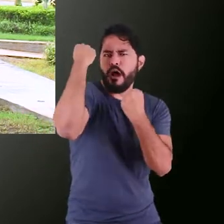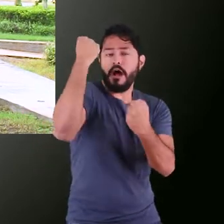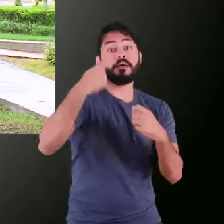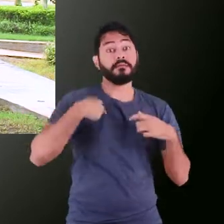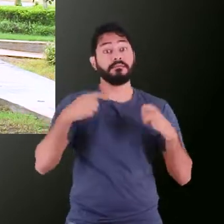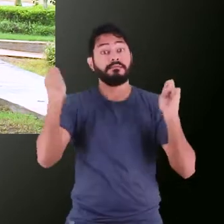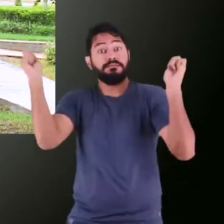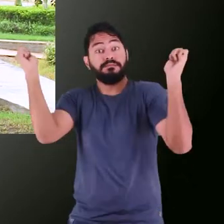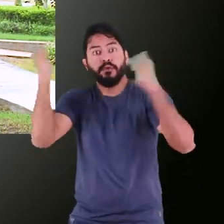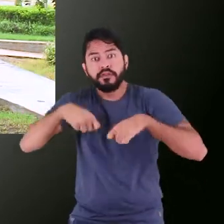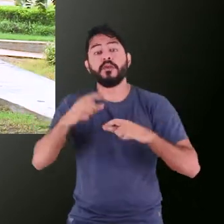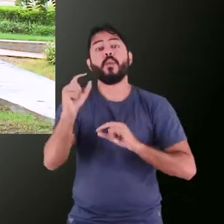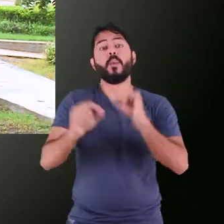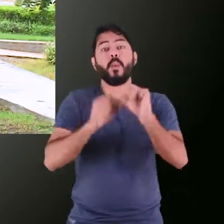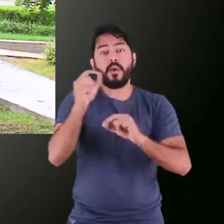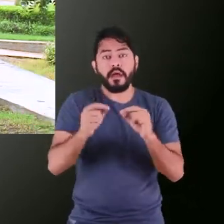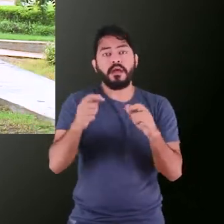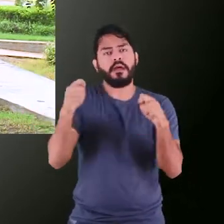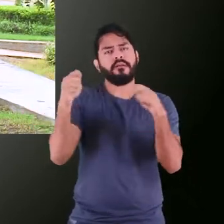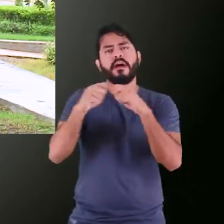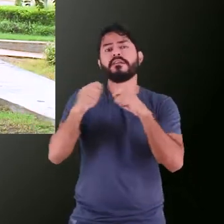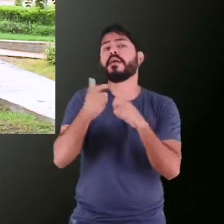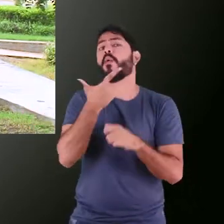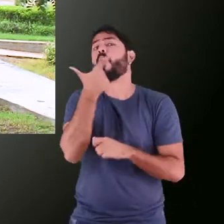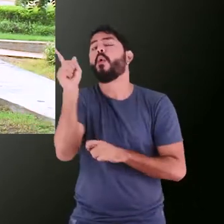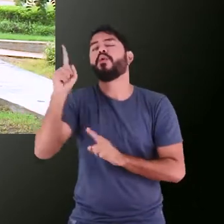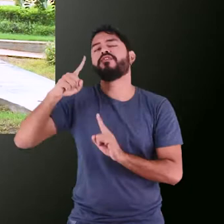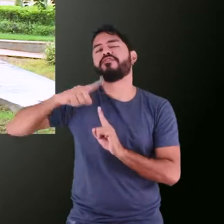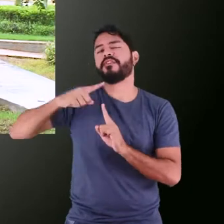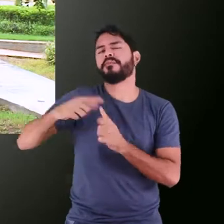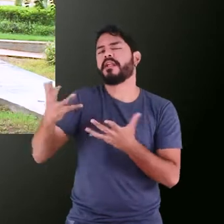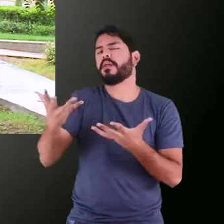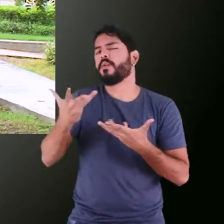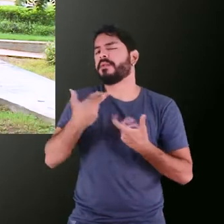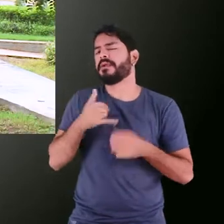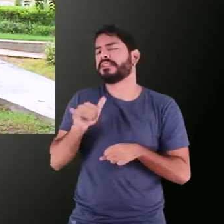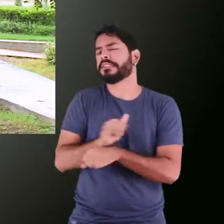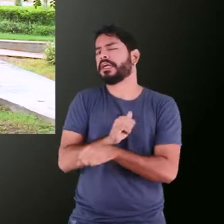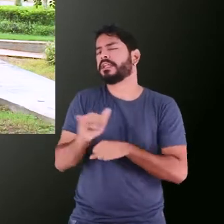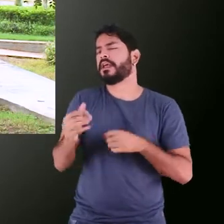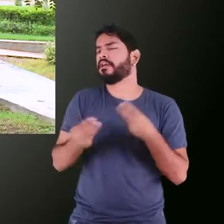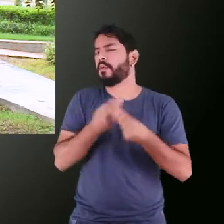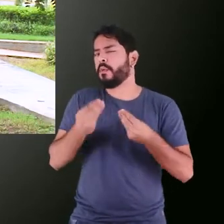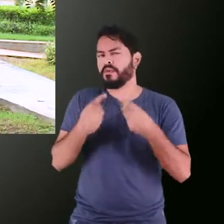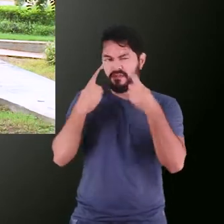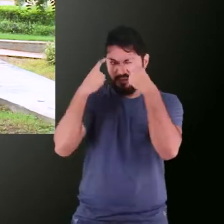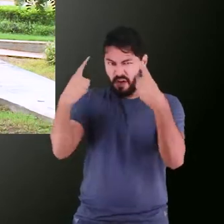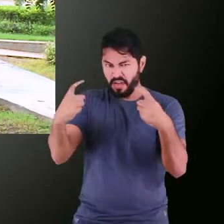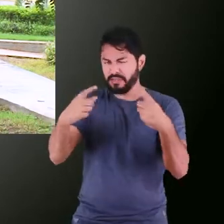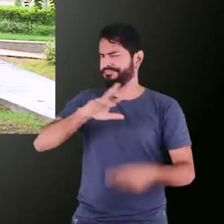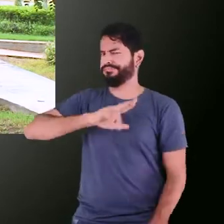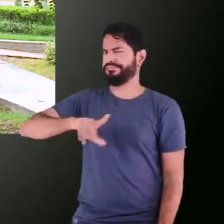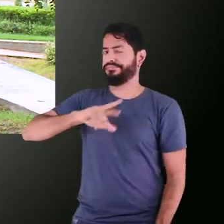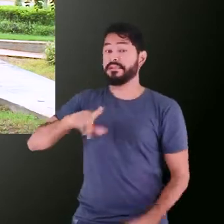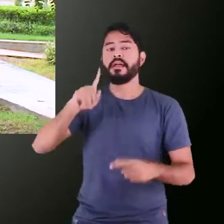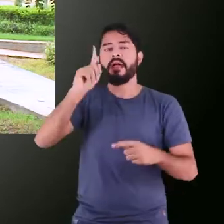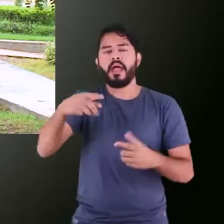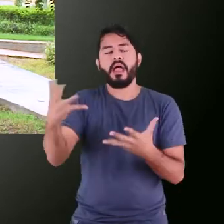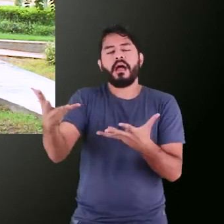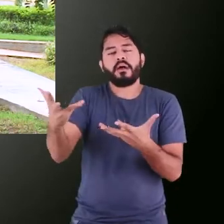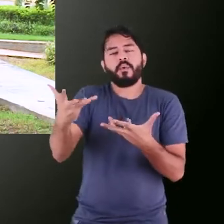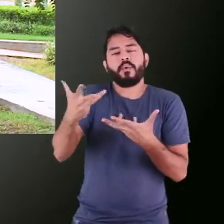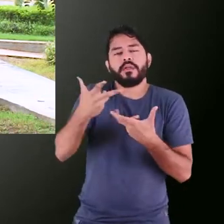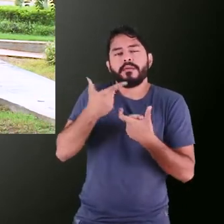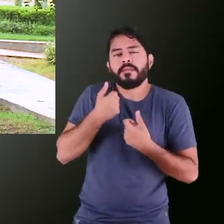mostrar fortemente que é possível fazer um outro tipo de acolhimento às pessoas. Um acolhimento que não é